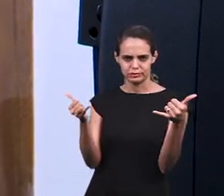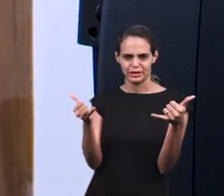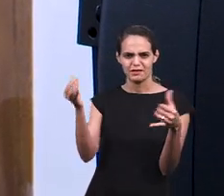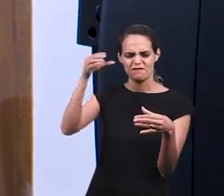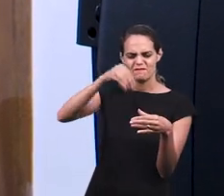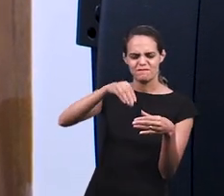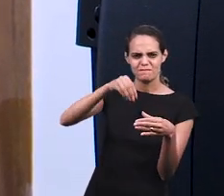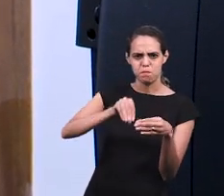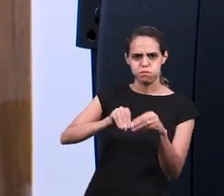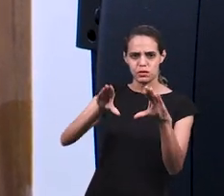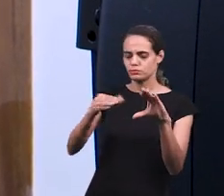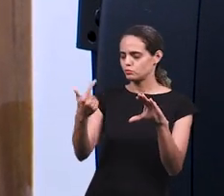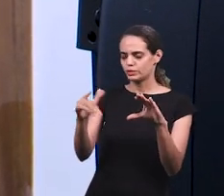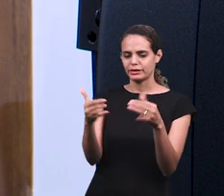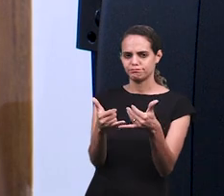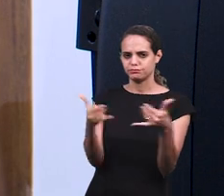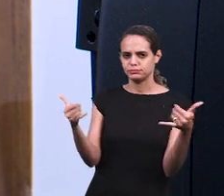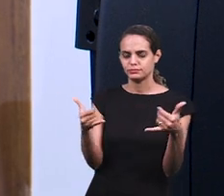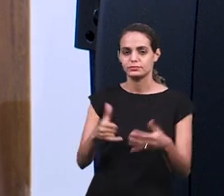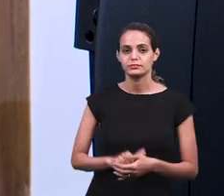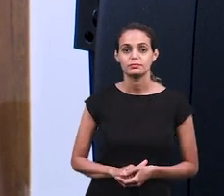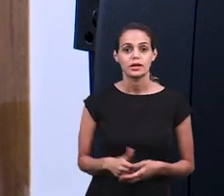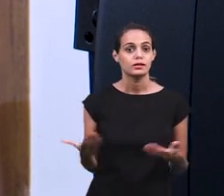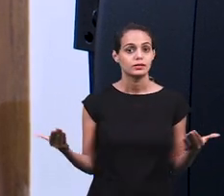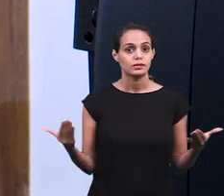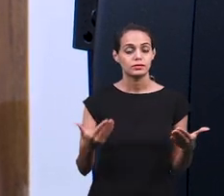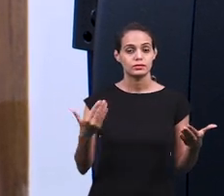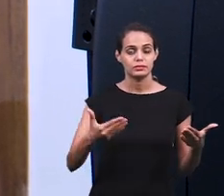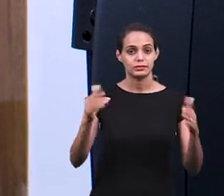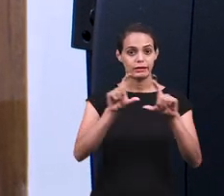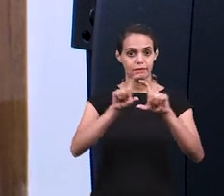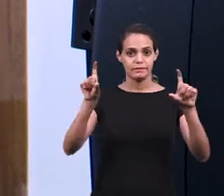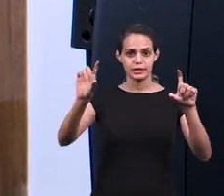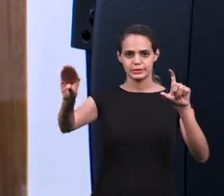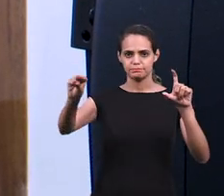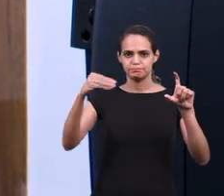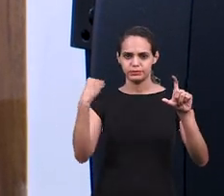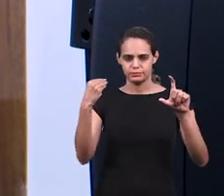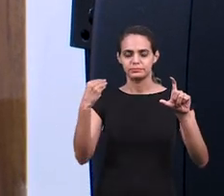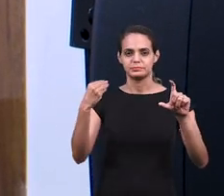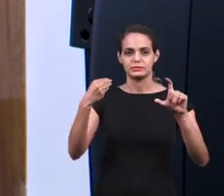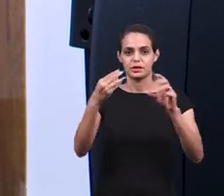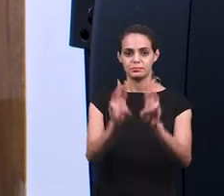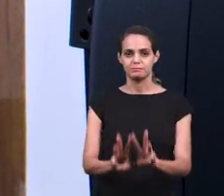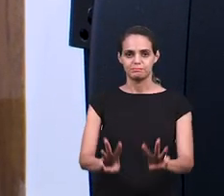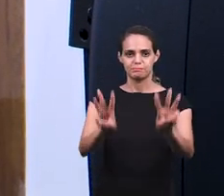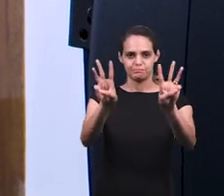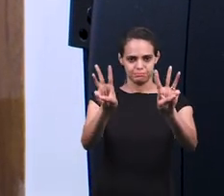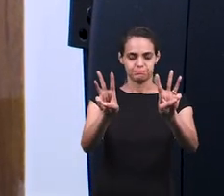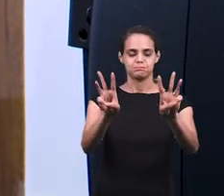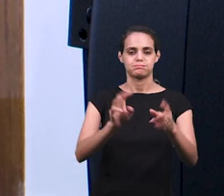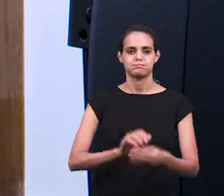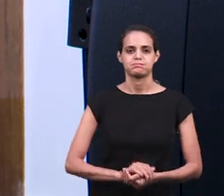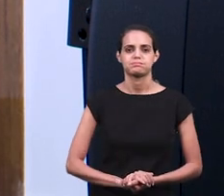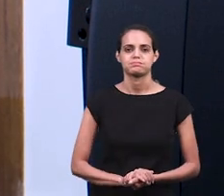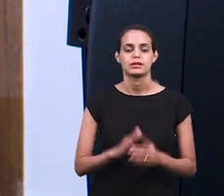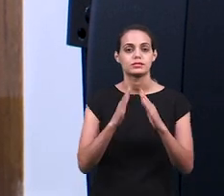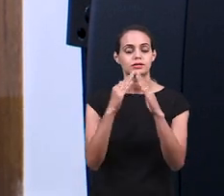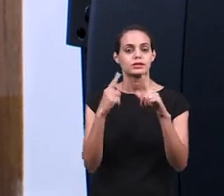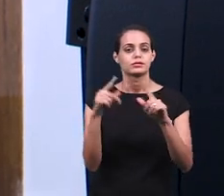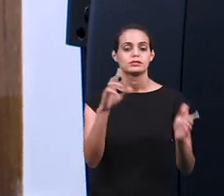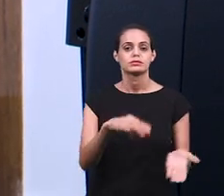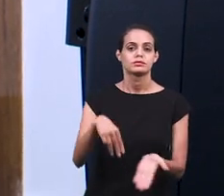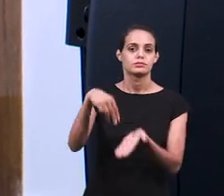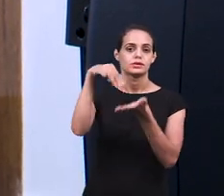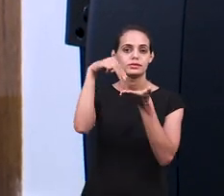sinceridade. Muito bem, nós agora então vamos à frase que foi enviada para a nossa redação, para o portal